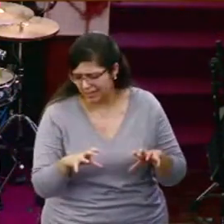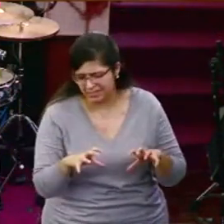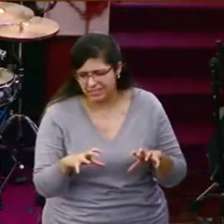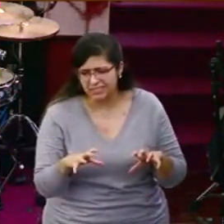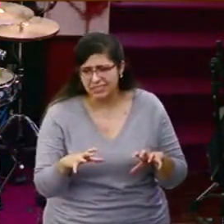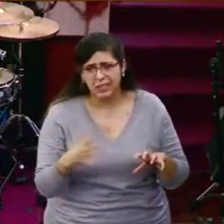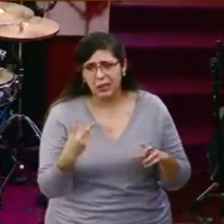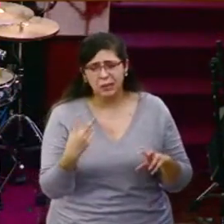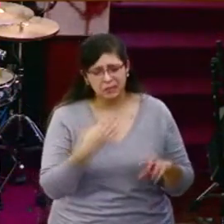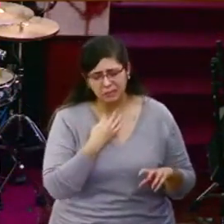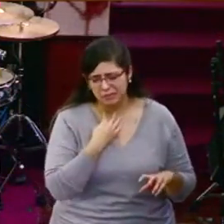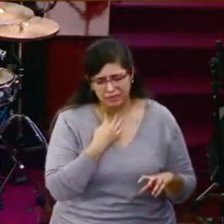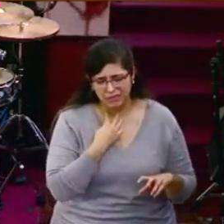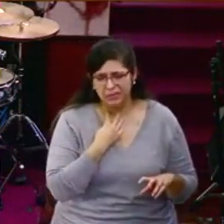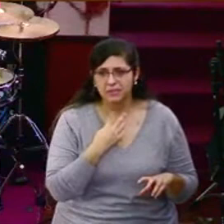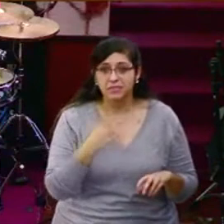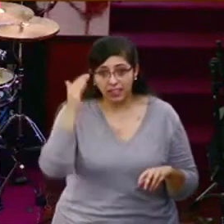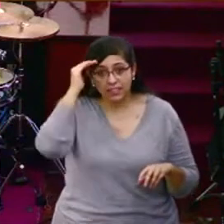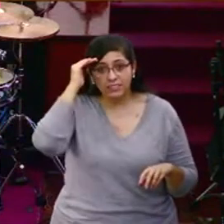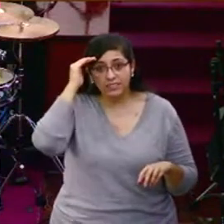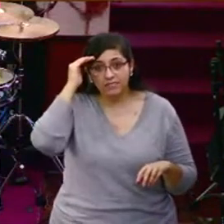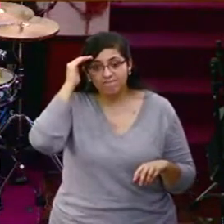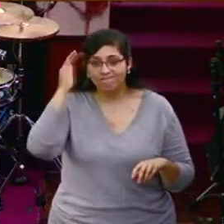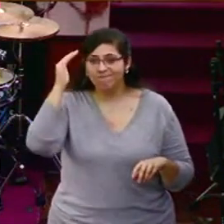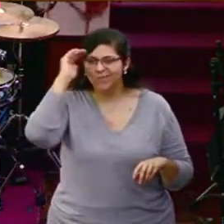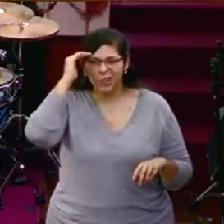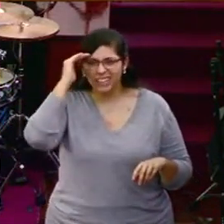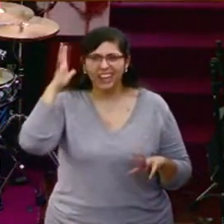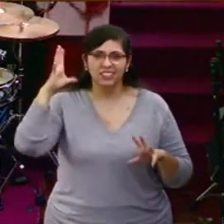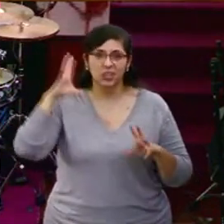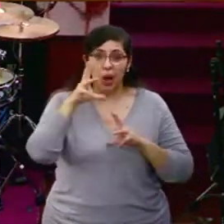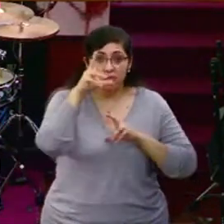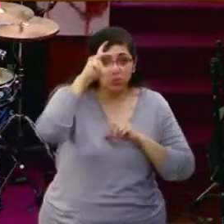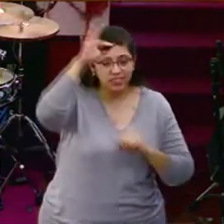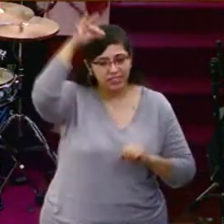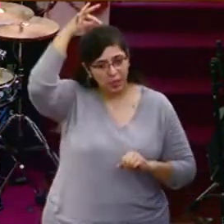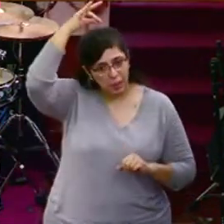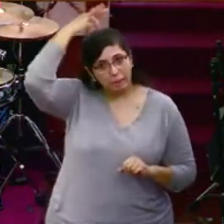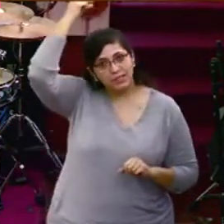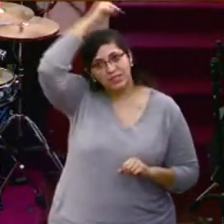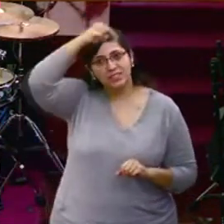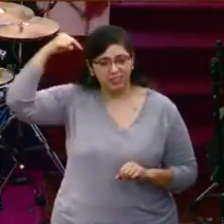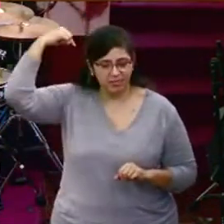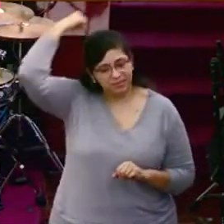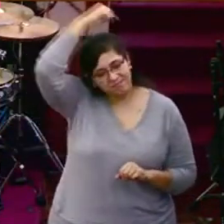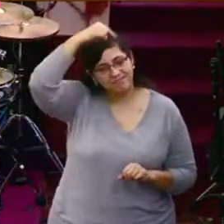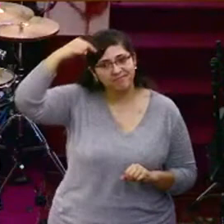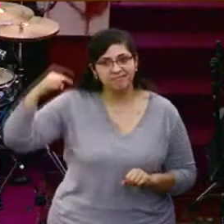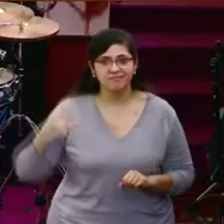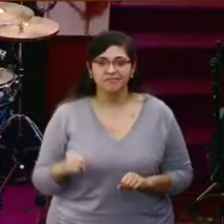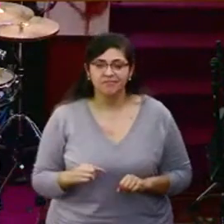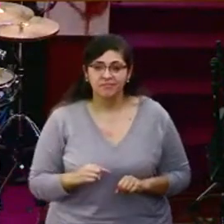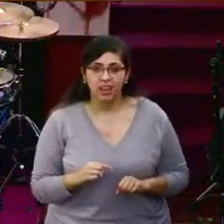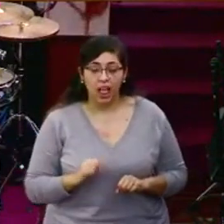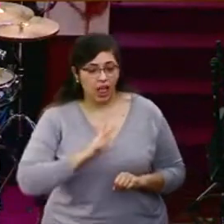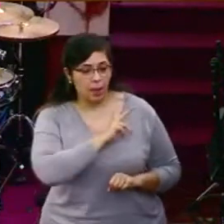compreensão do que é a força do espírito santo aqui parece-nos que paulo explica então um